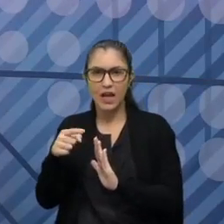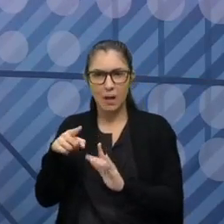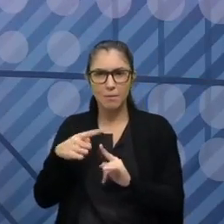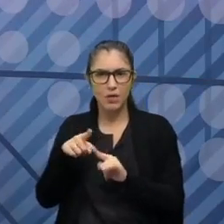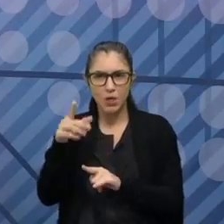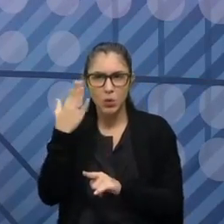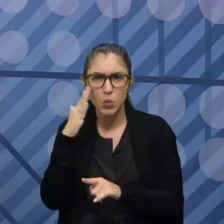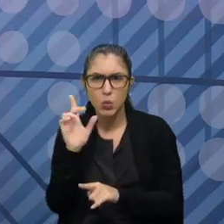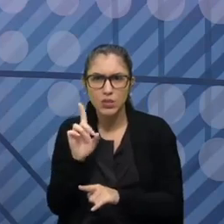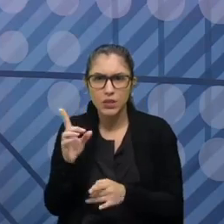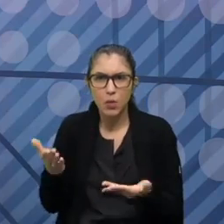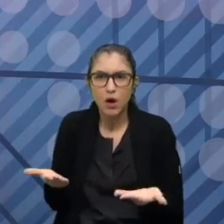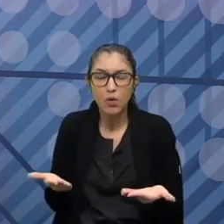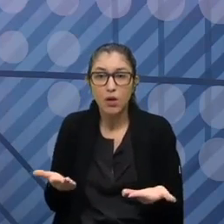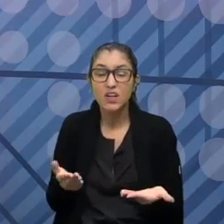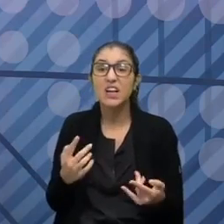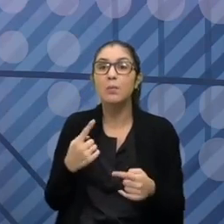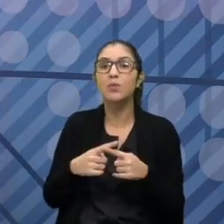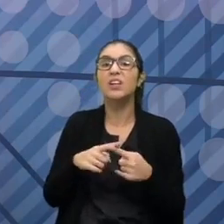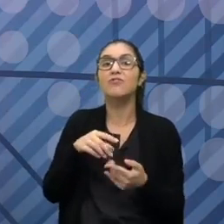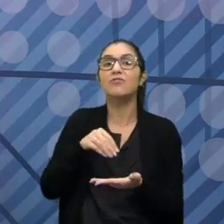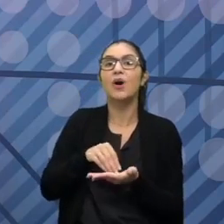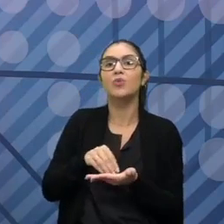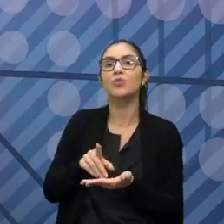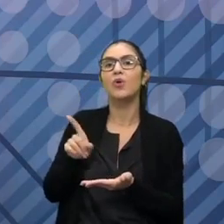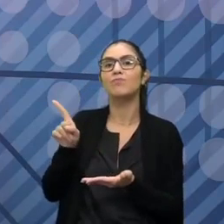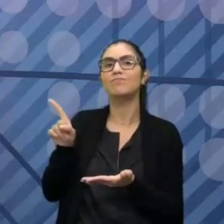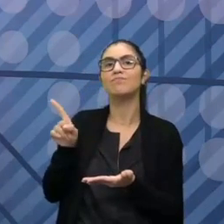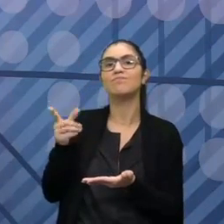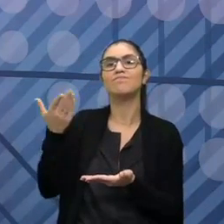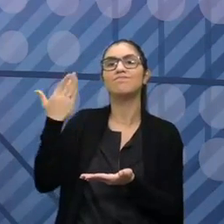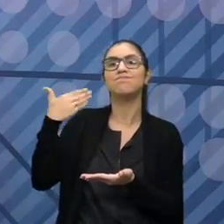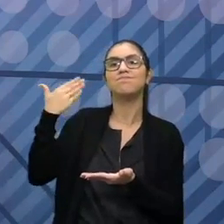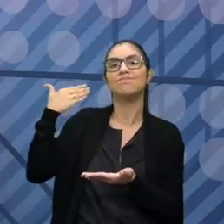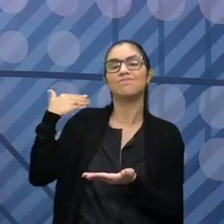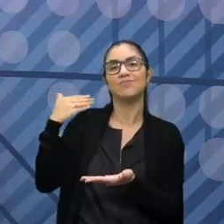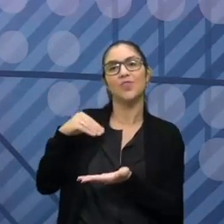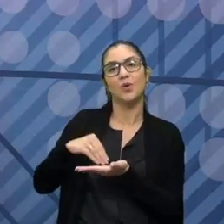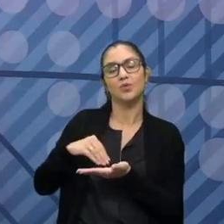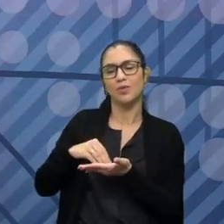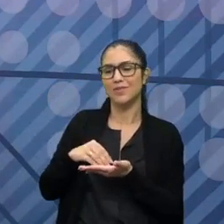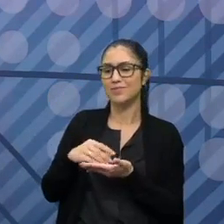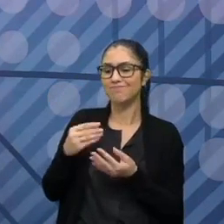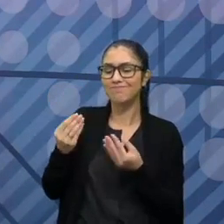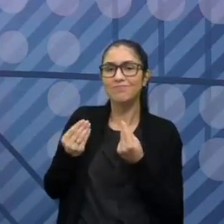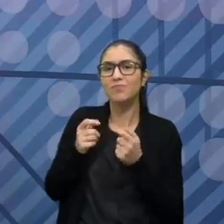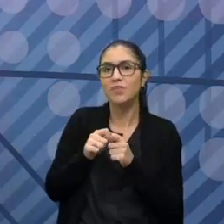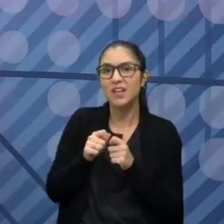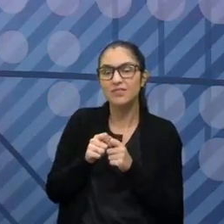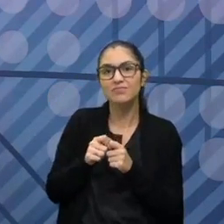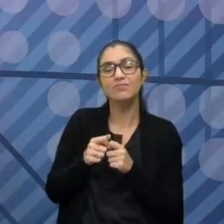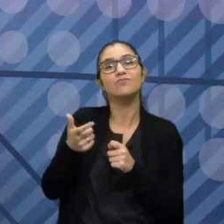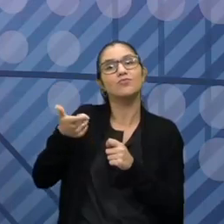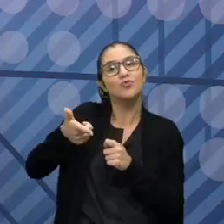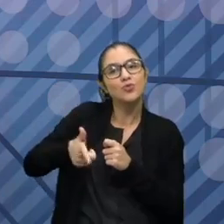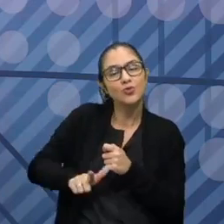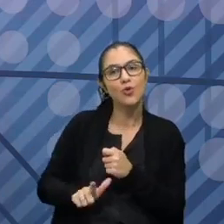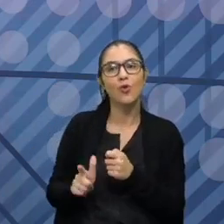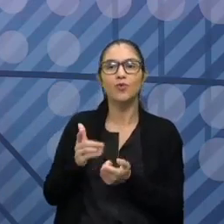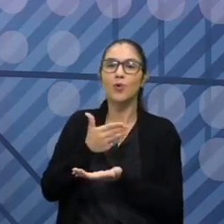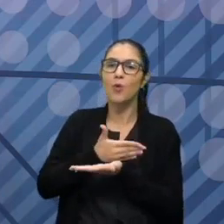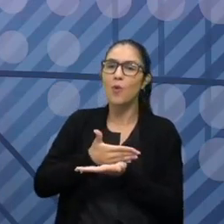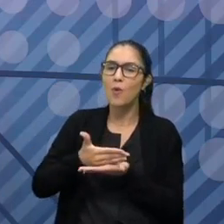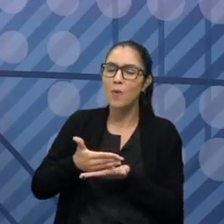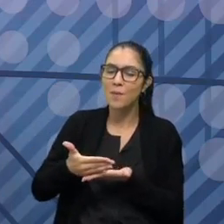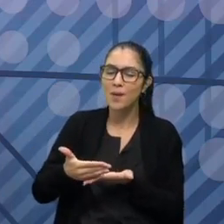ele não está entendendo aquilo agora, é porque faltou esse processo aqui lá atrás. Professor, o que eu faço? Eu